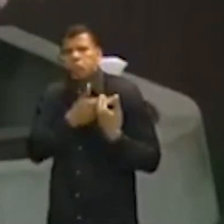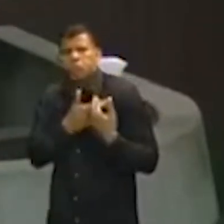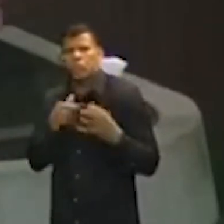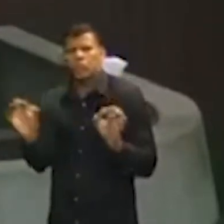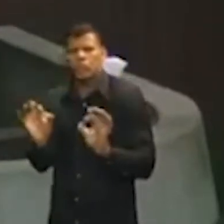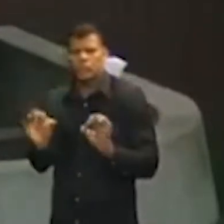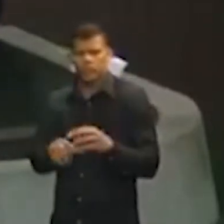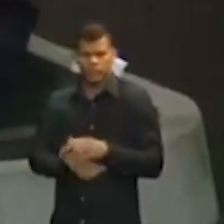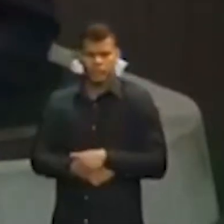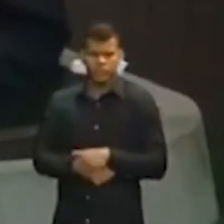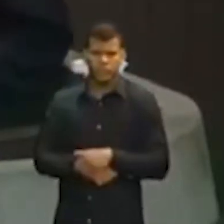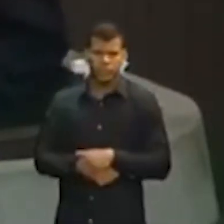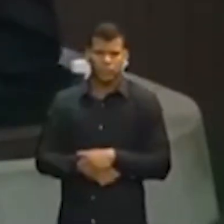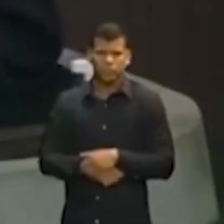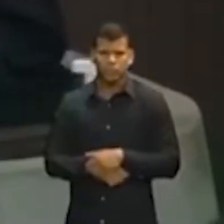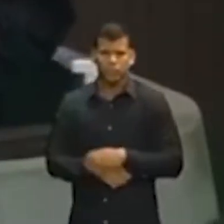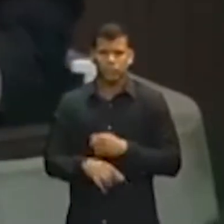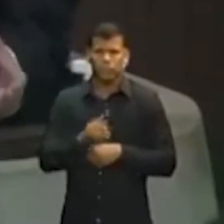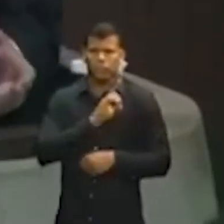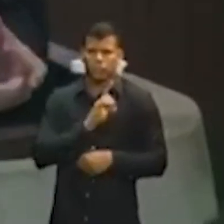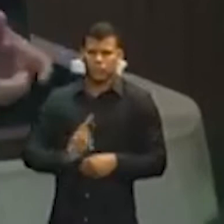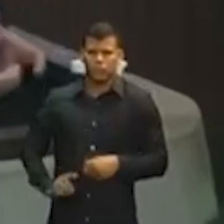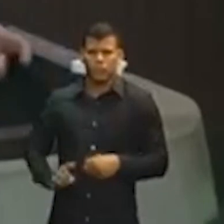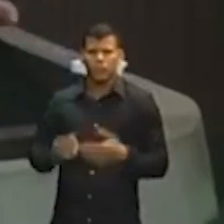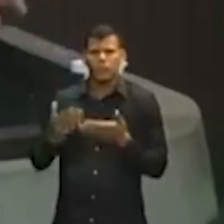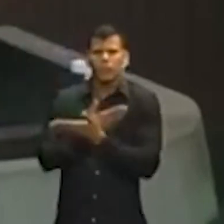compram o mandato, infelizmente, alguns deputados estão sendo